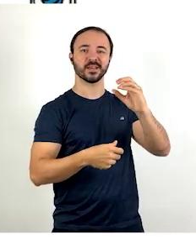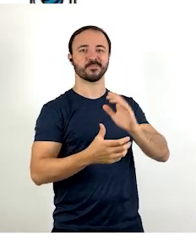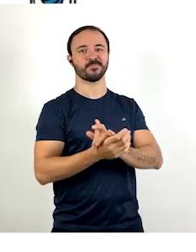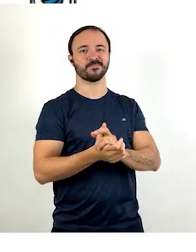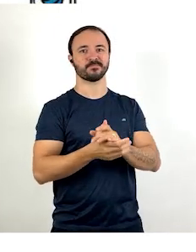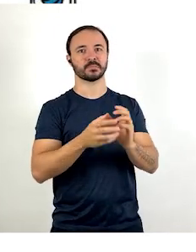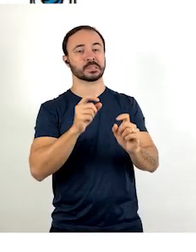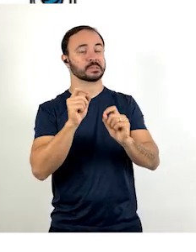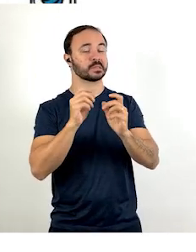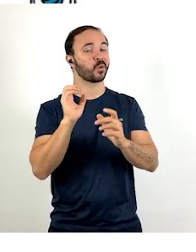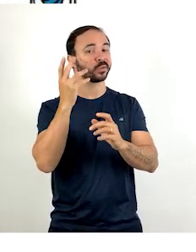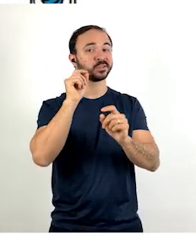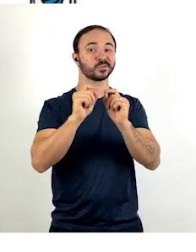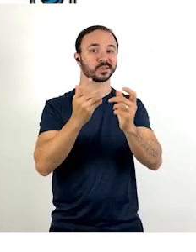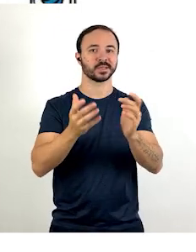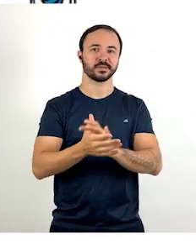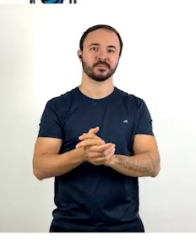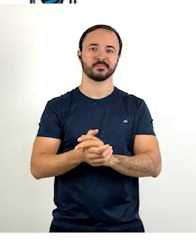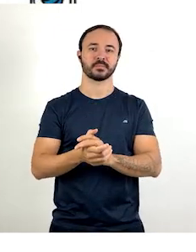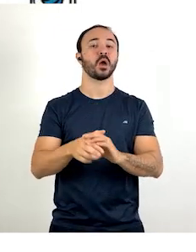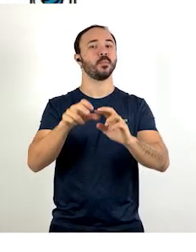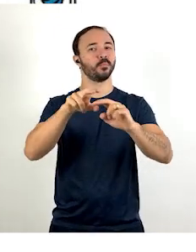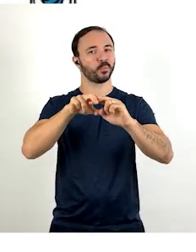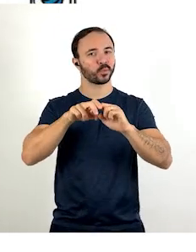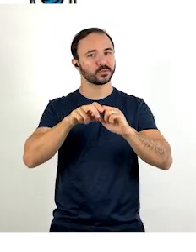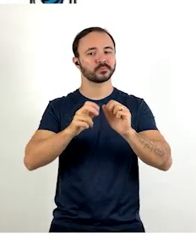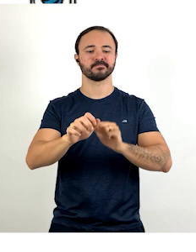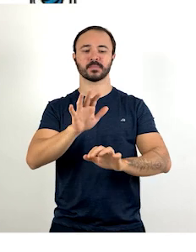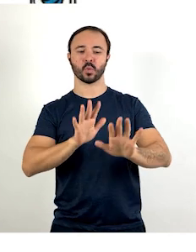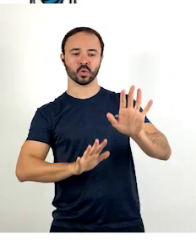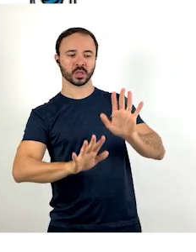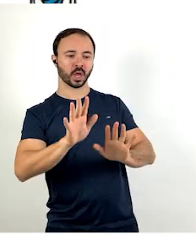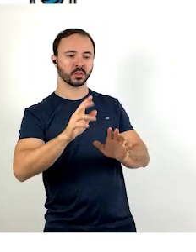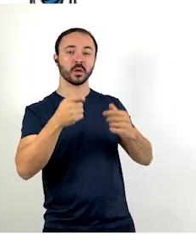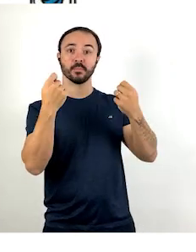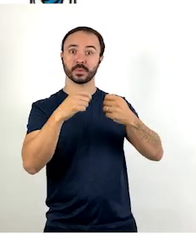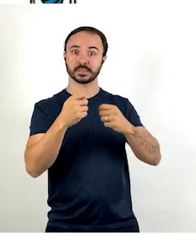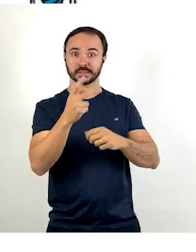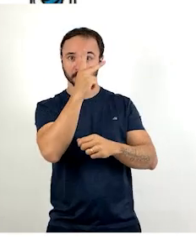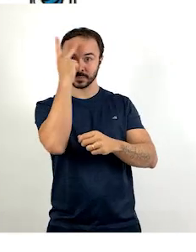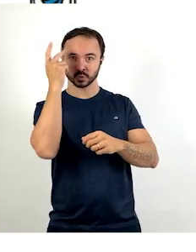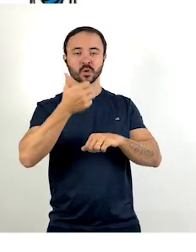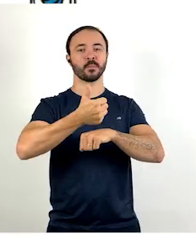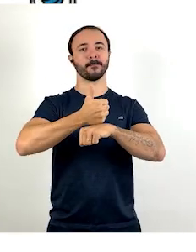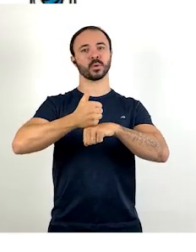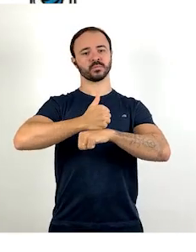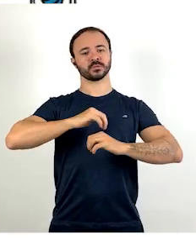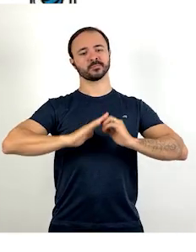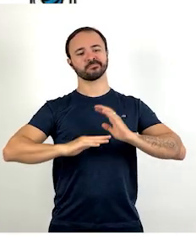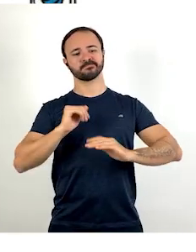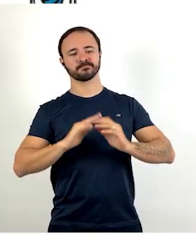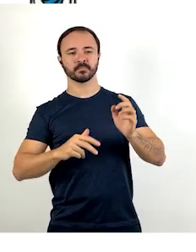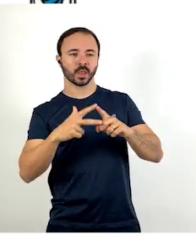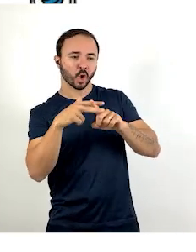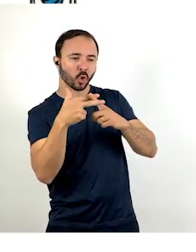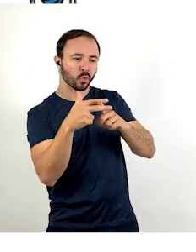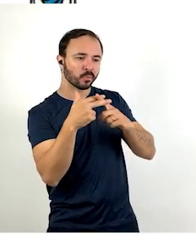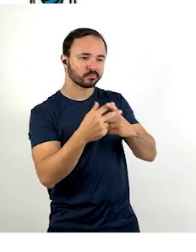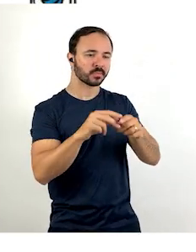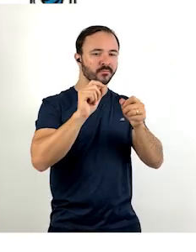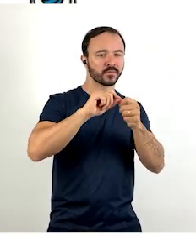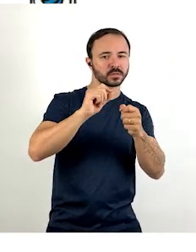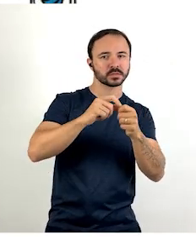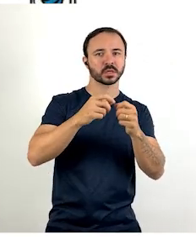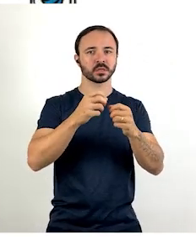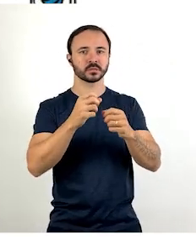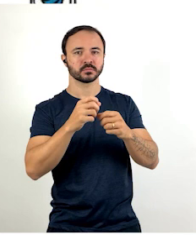Então, muito cuidado nas instalações. As instalações devem ser feitas sempre por um profissional capacitado. Você jamais deve fazer alterações na